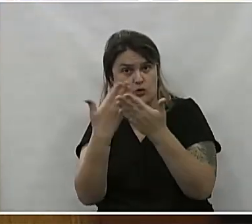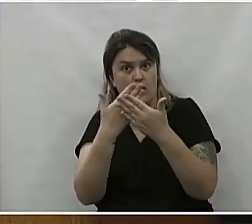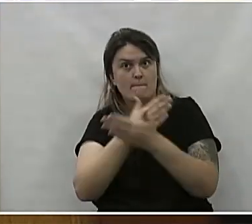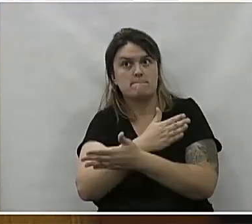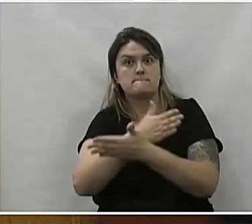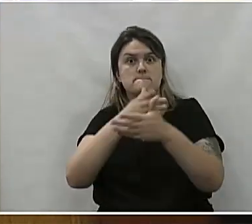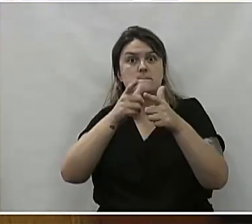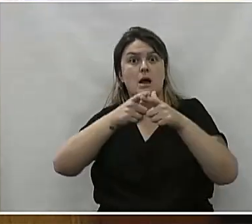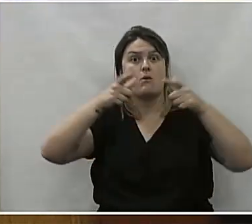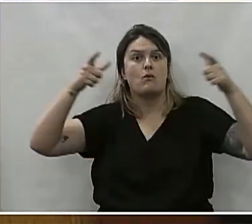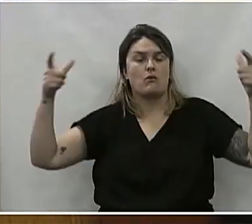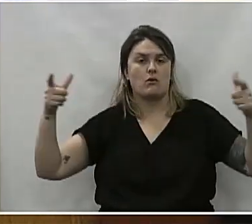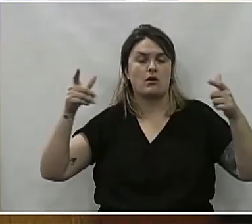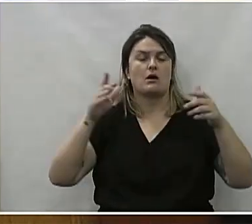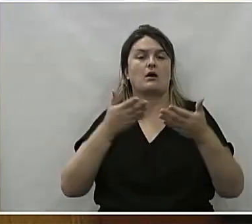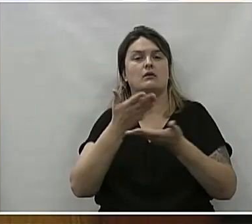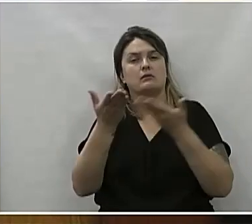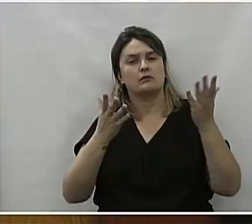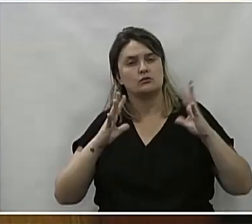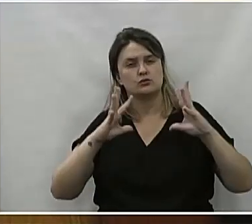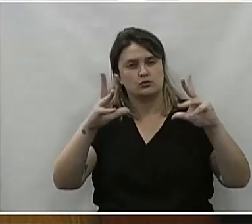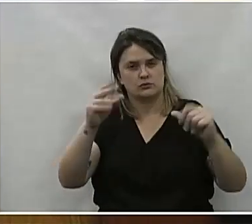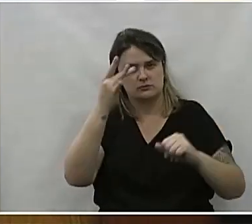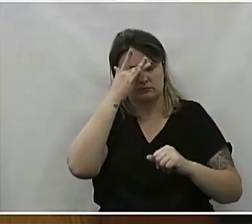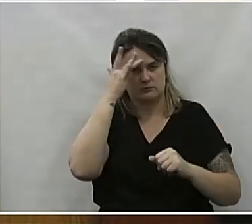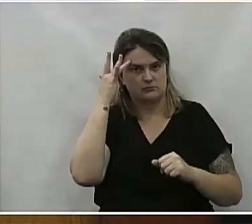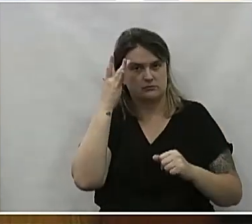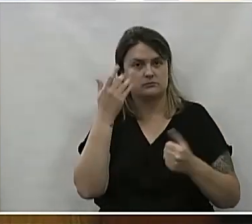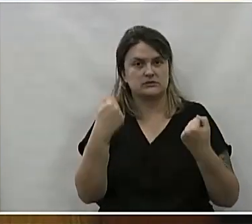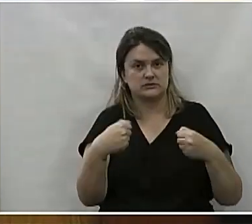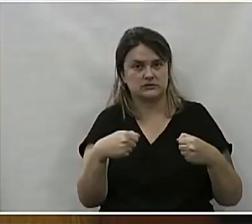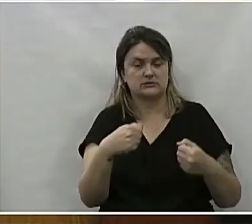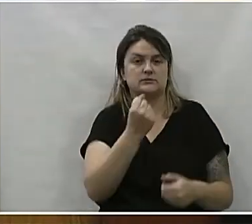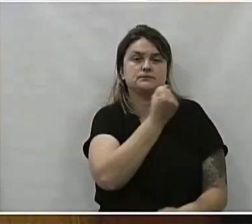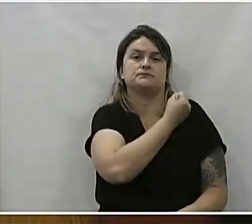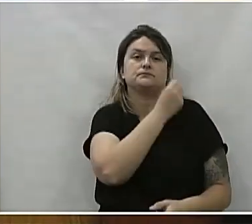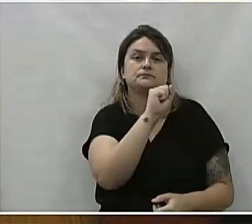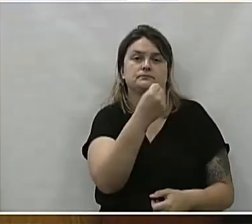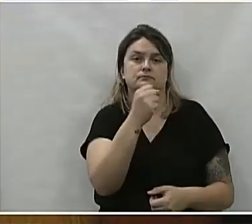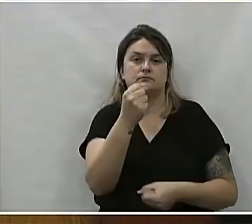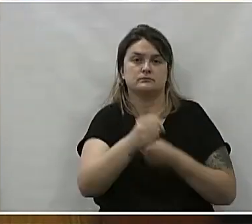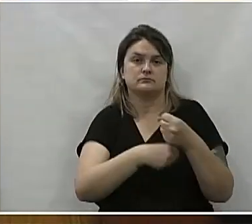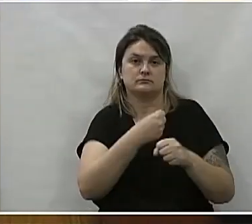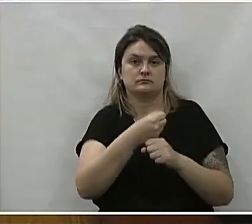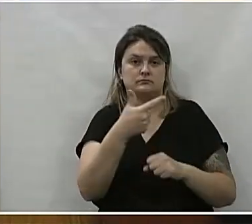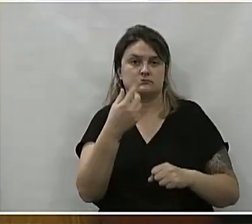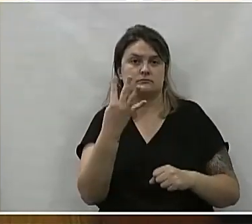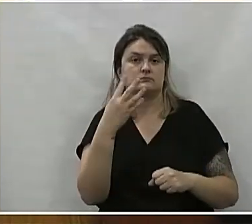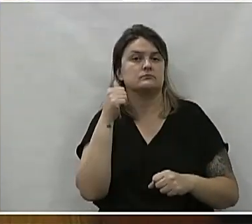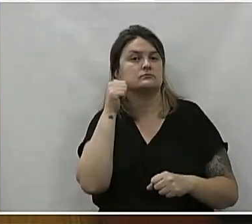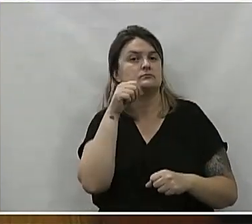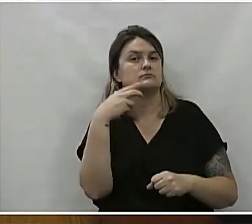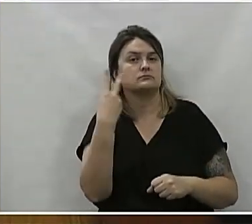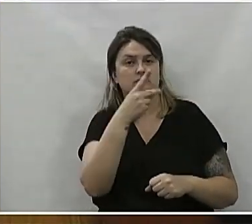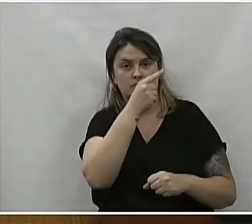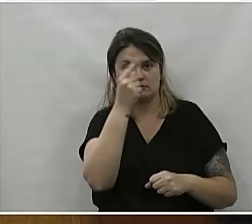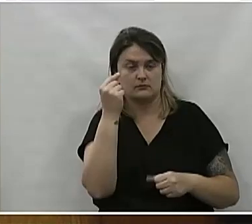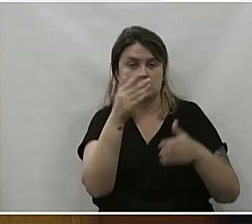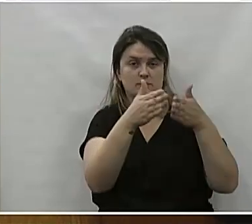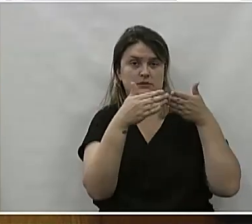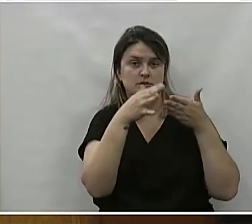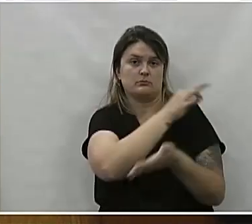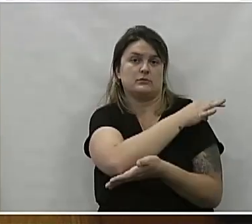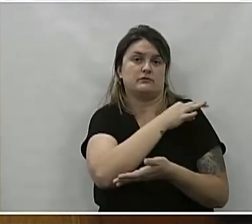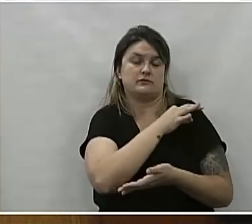ampla e moderna Para atender a toda a população Número 88 de 2024 Da vereadora Alandra Roveda Grando Ao senhor